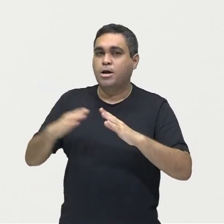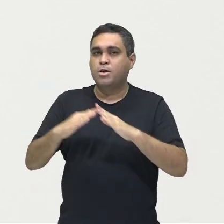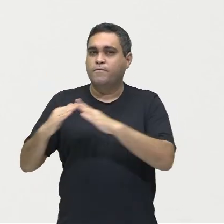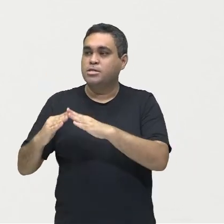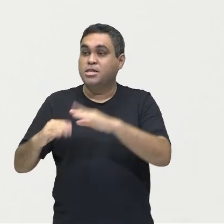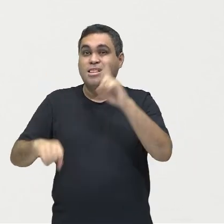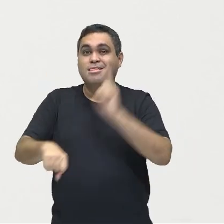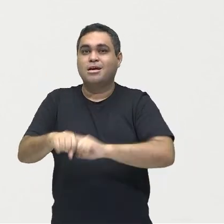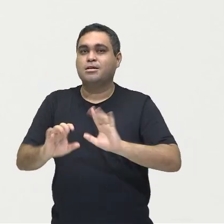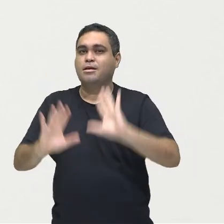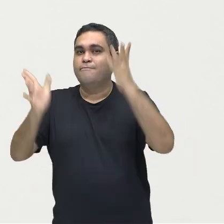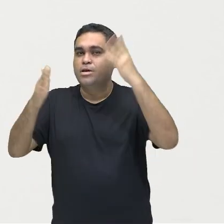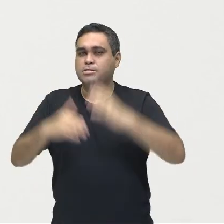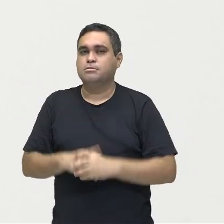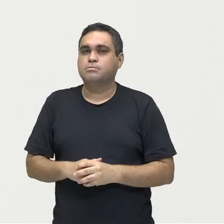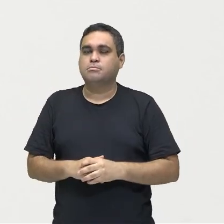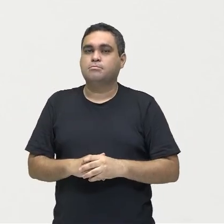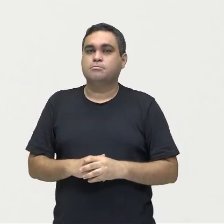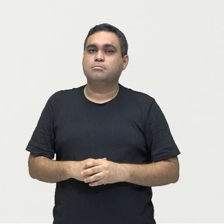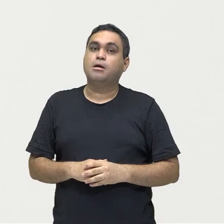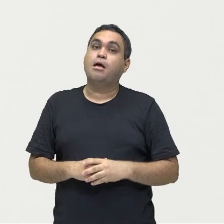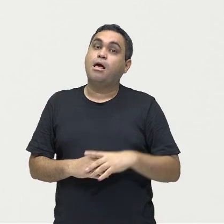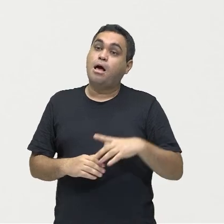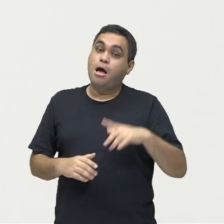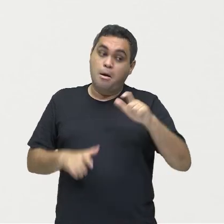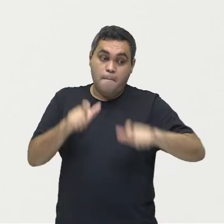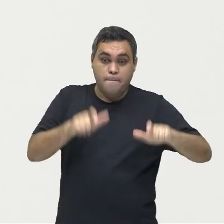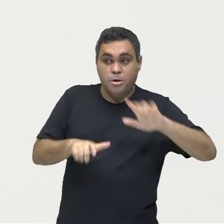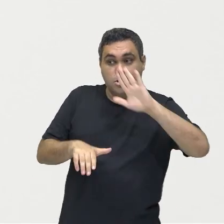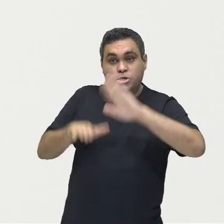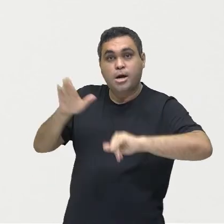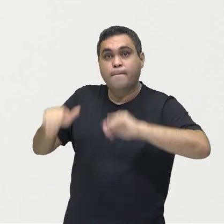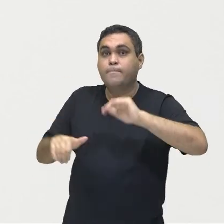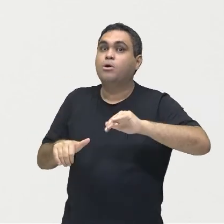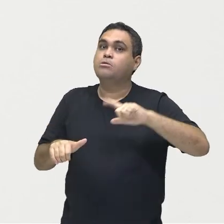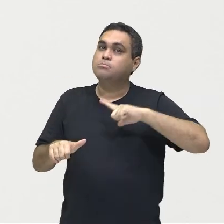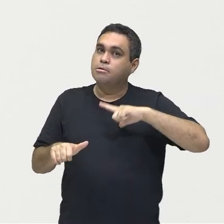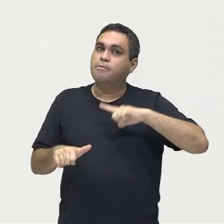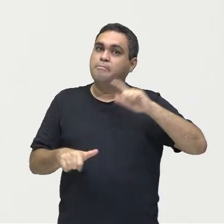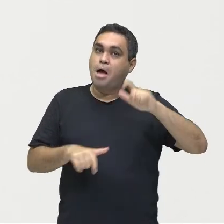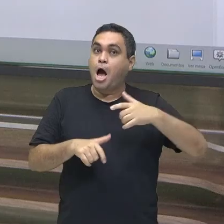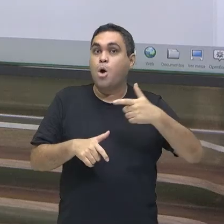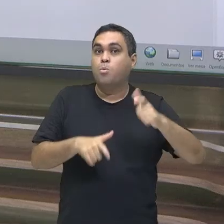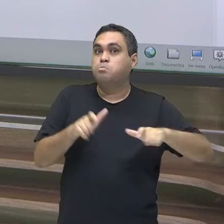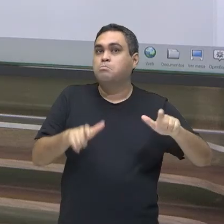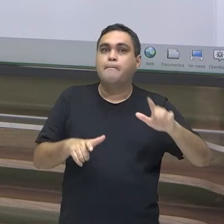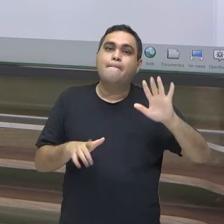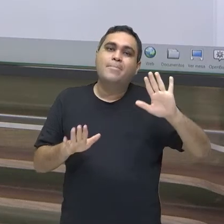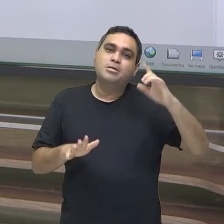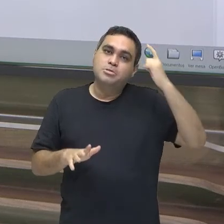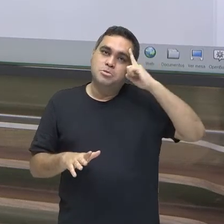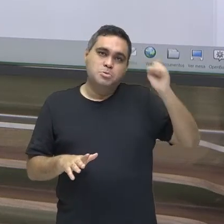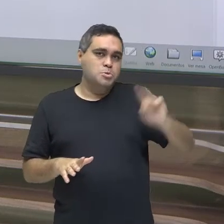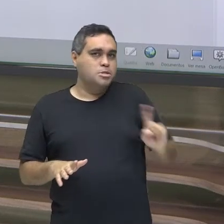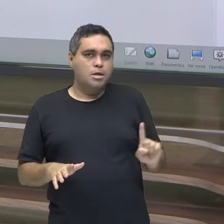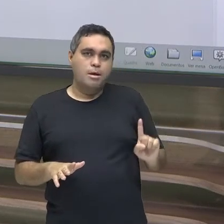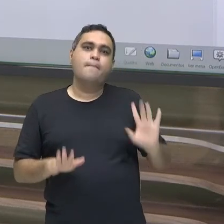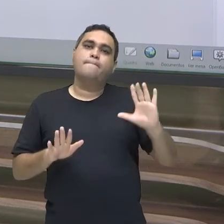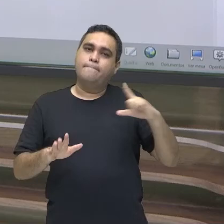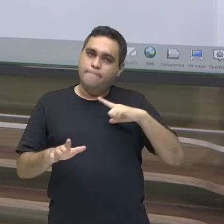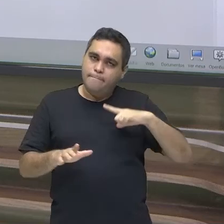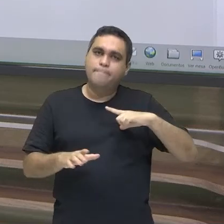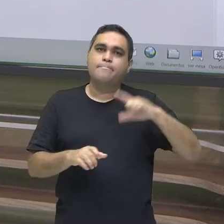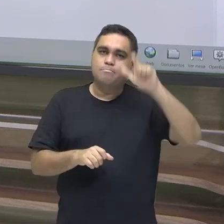festa. Amores, alguém foi chamar o vizinho. Foram chamar. Eu só não sei quem, mas